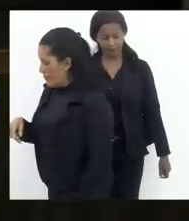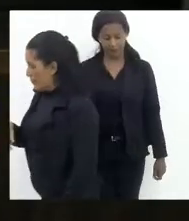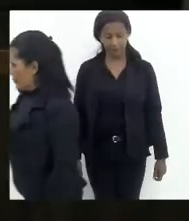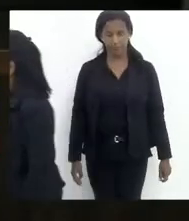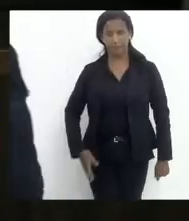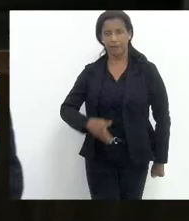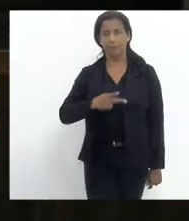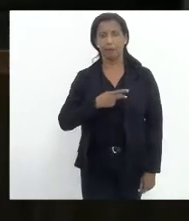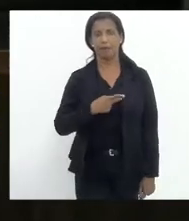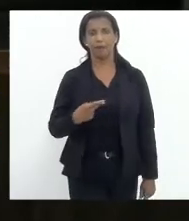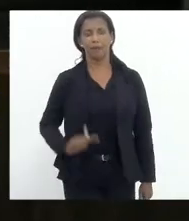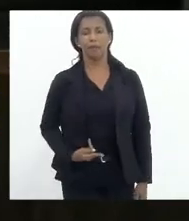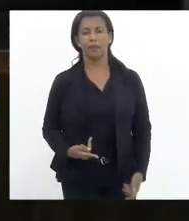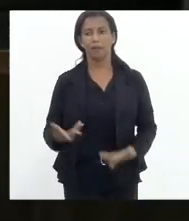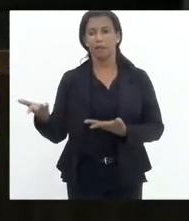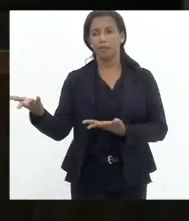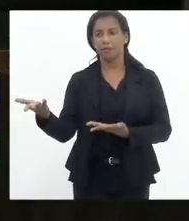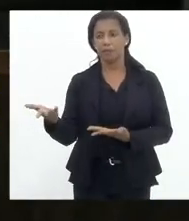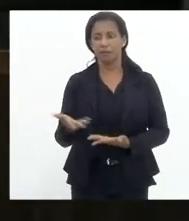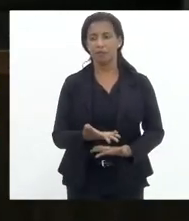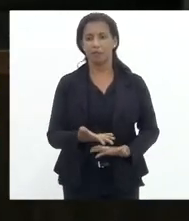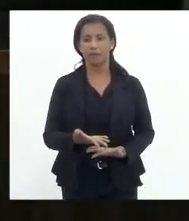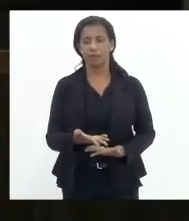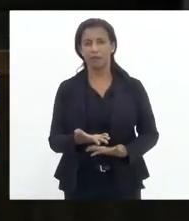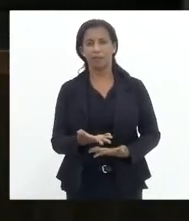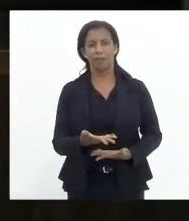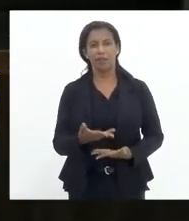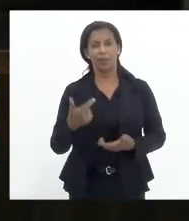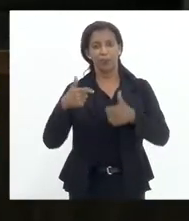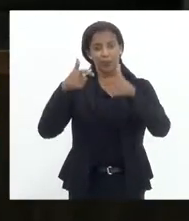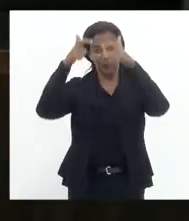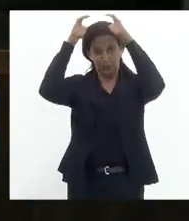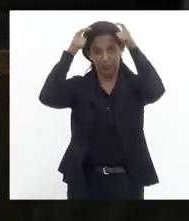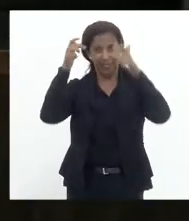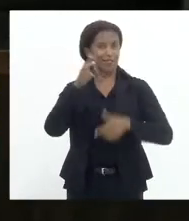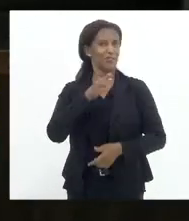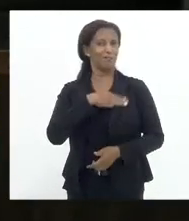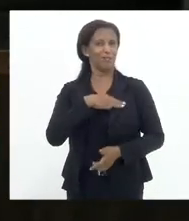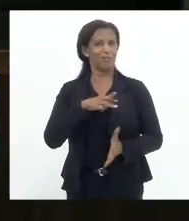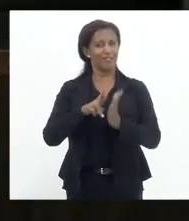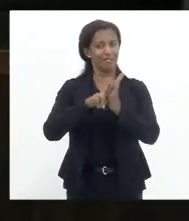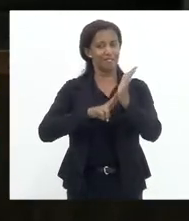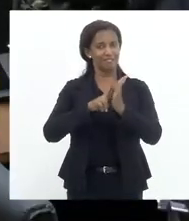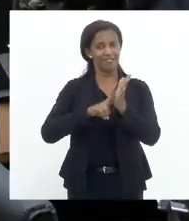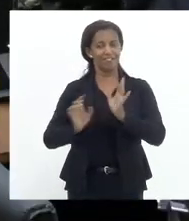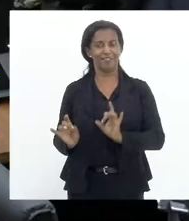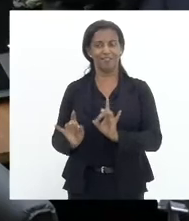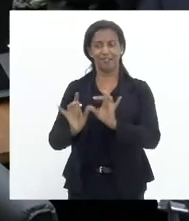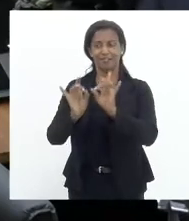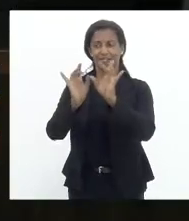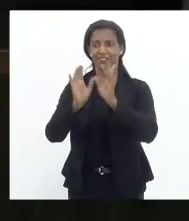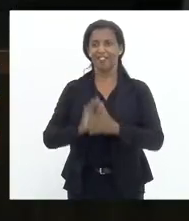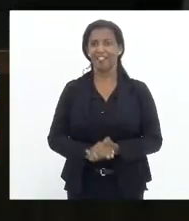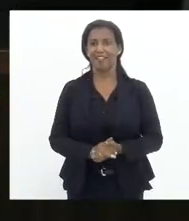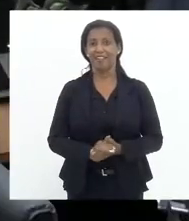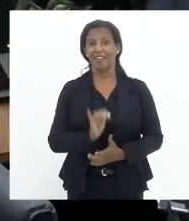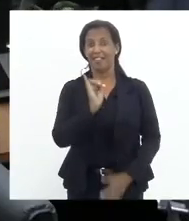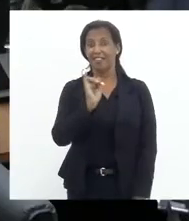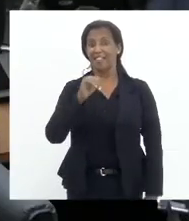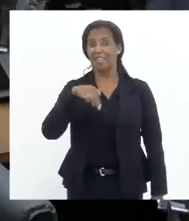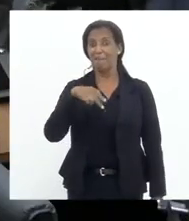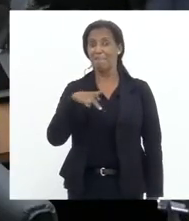designa o rei de Madureira relator especial operador de